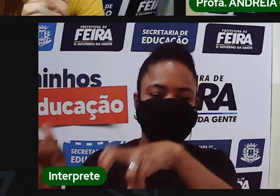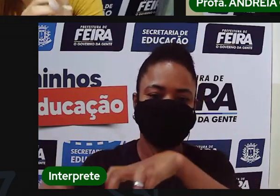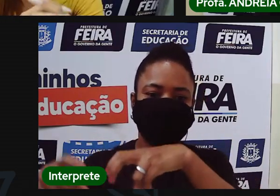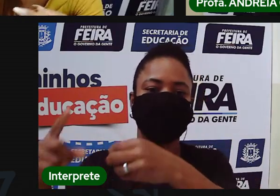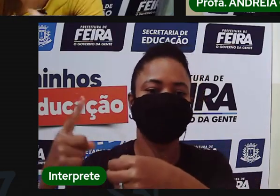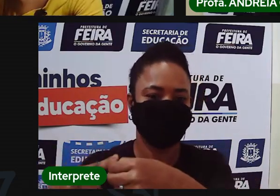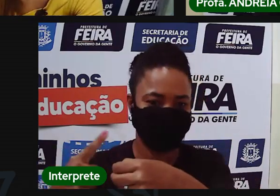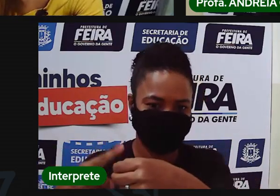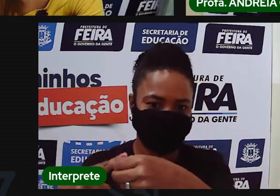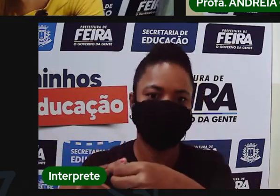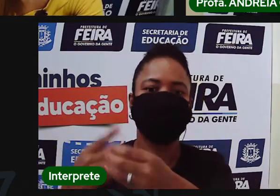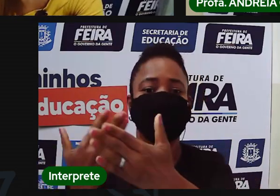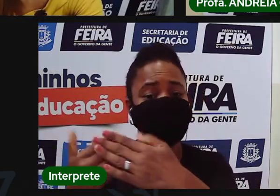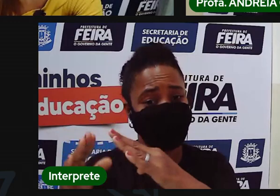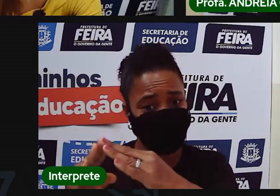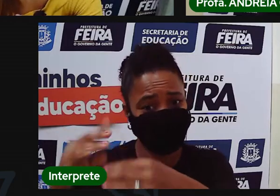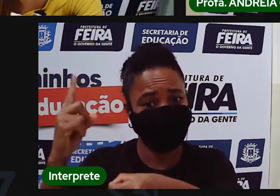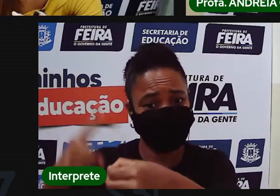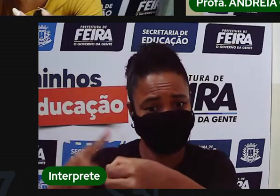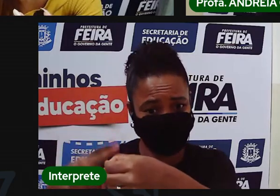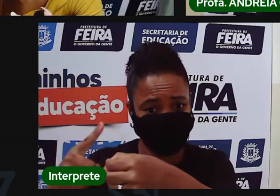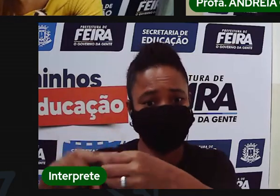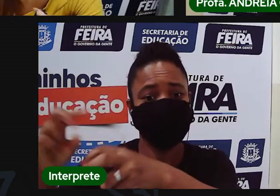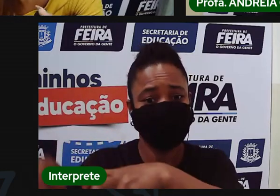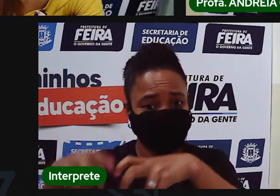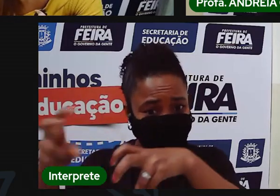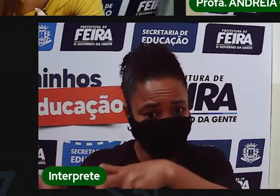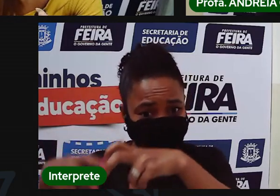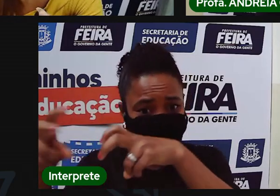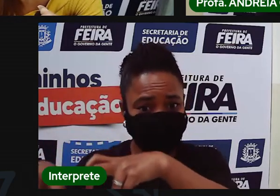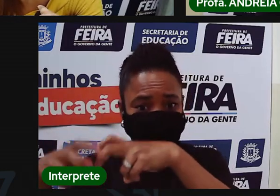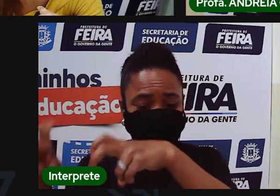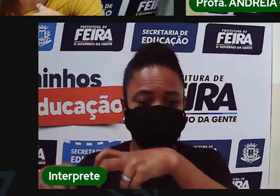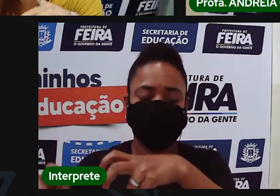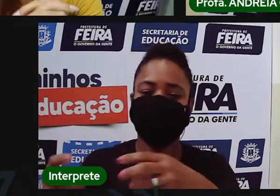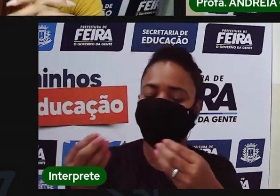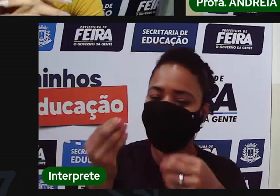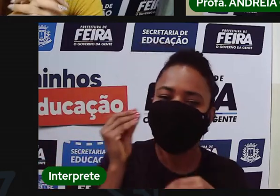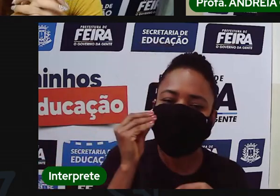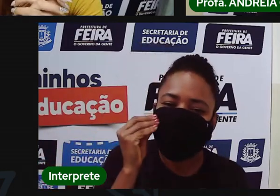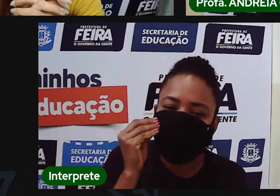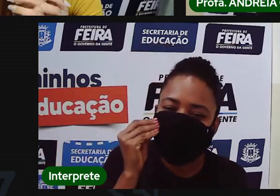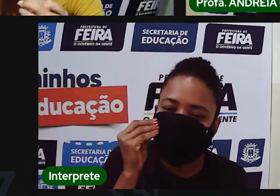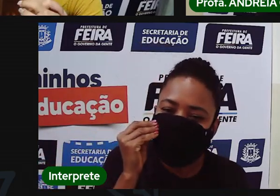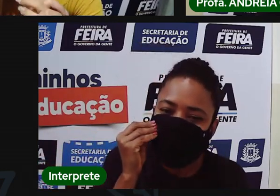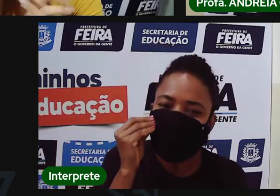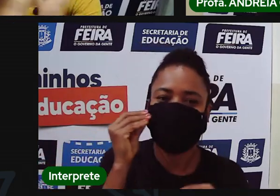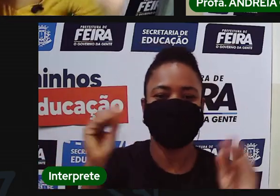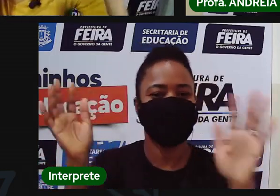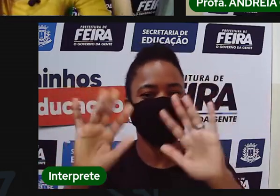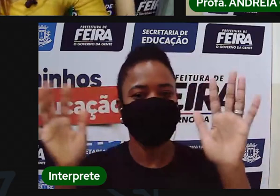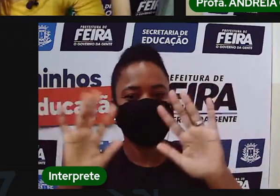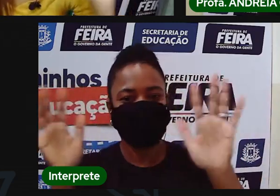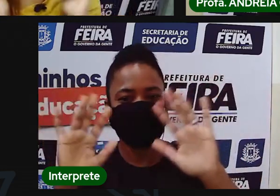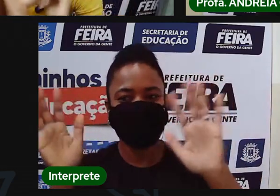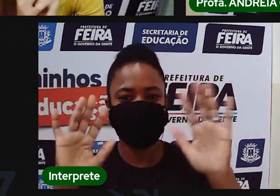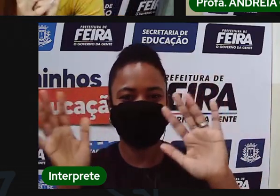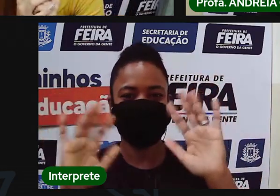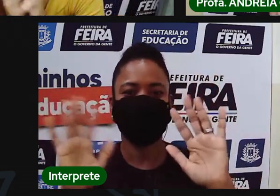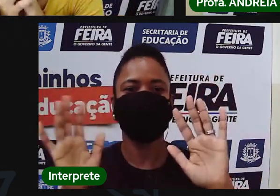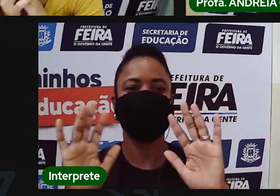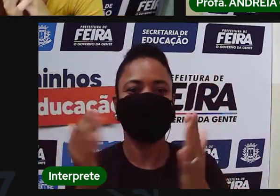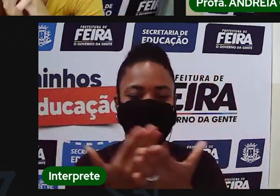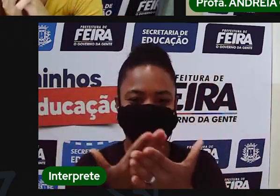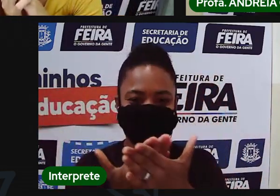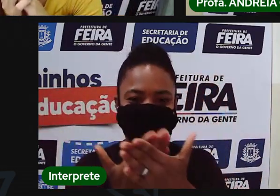difícil e nós temos muitas escolas do campo. Um beijão para as escolas do campo, os estudantes que estão aqui representando as escolas do campo. Eu